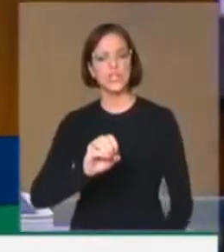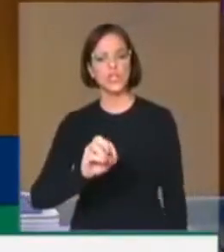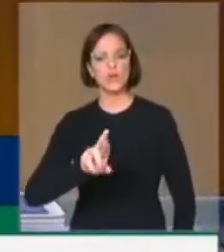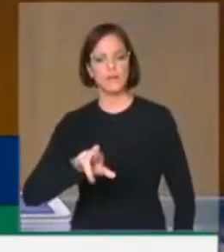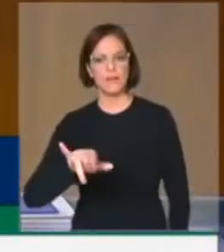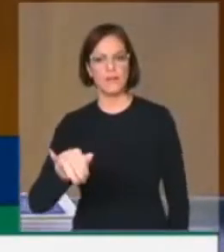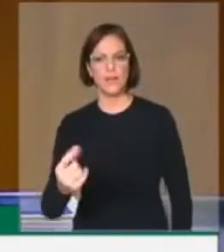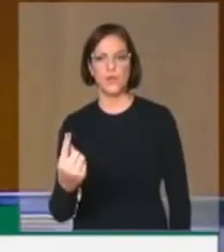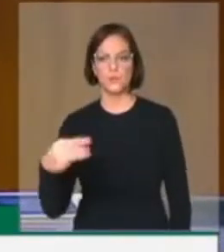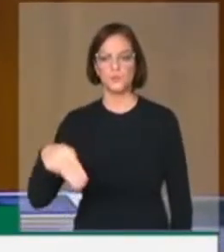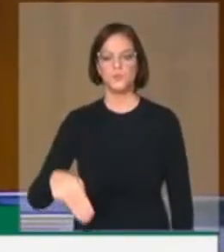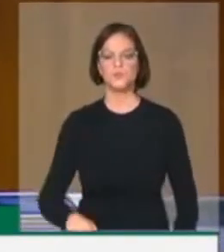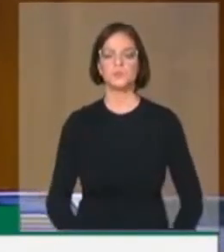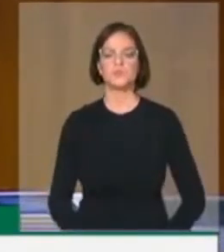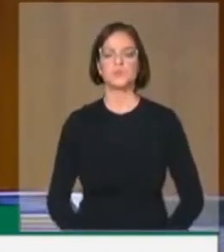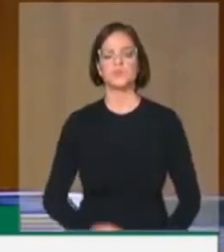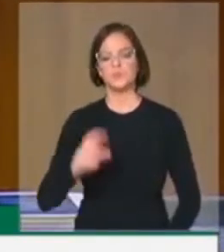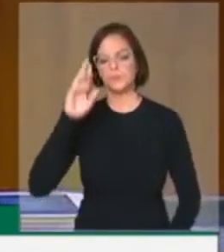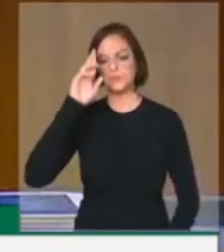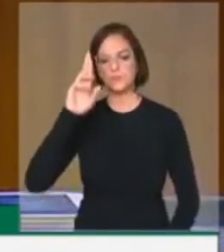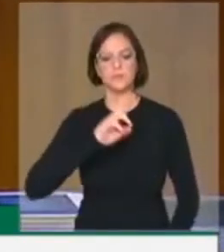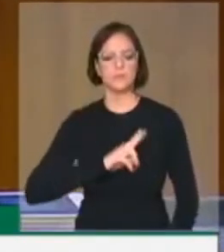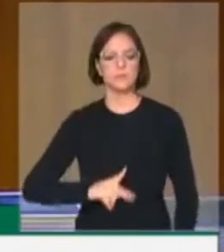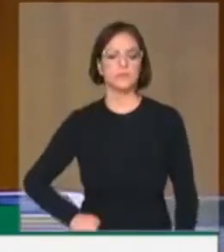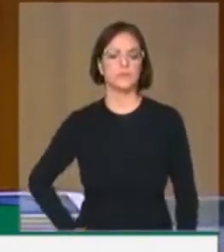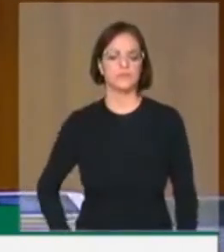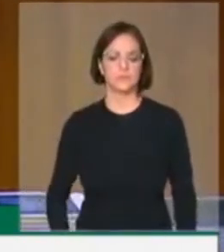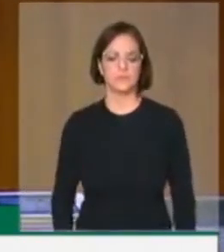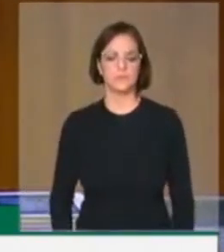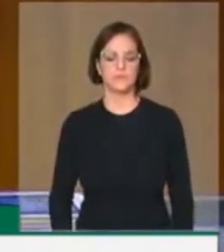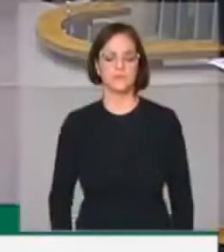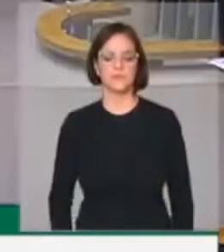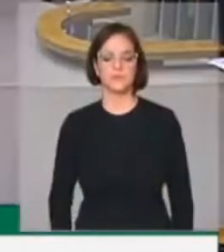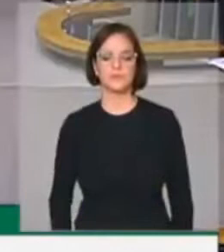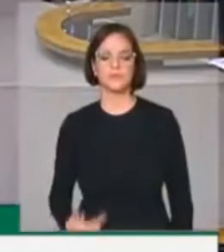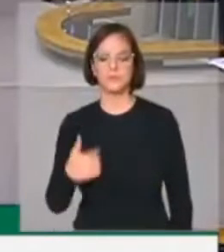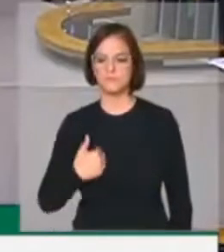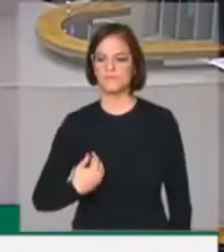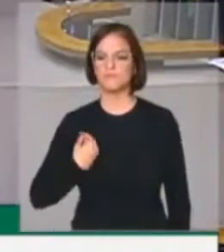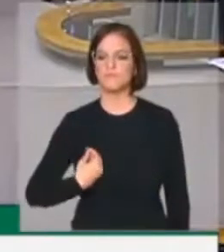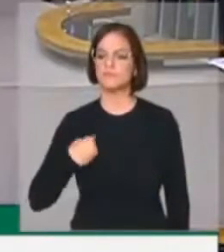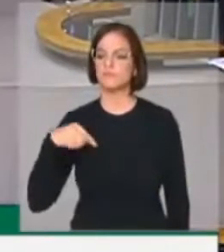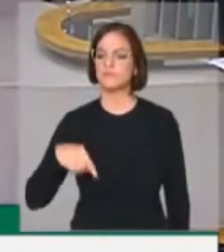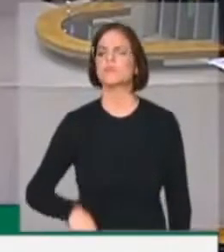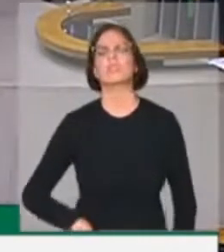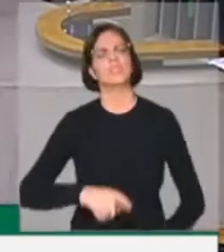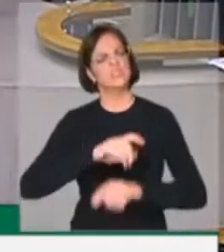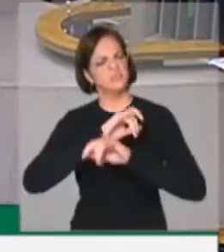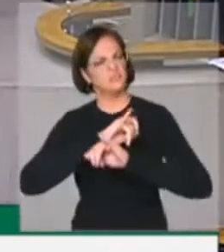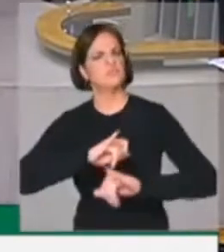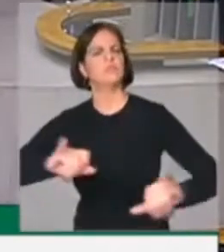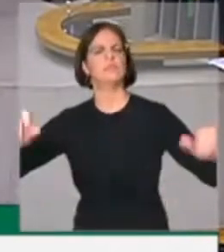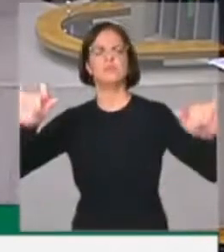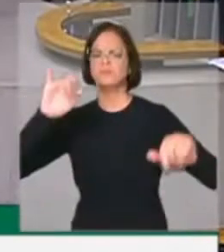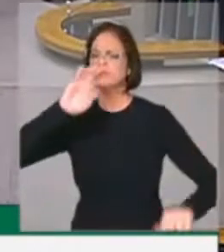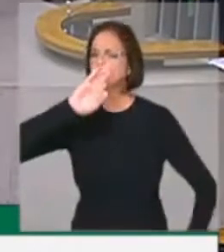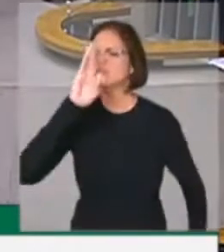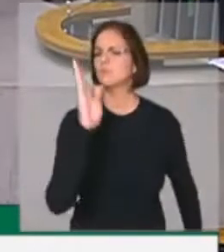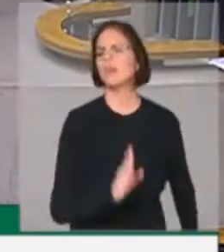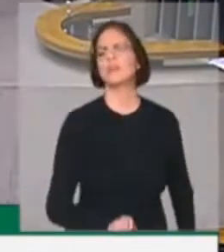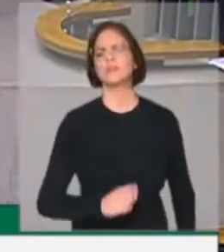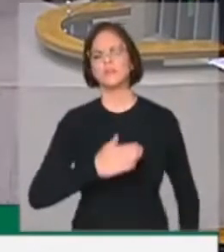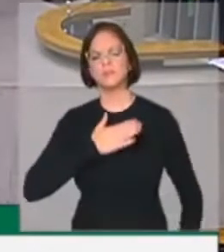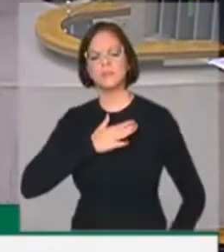Senhor presidente, eu quero registrar aqui nessa casa, para todo o Brasil, para o meu estado do Espírito Santo,